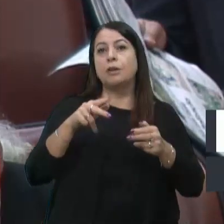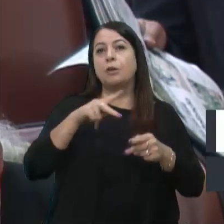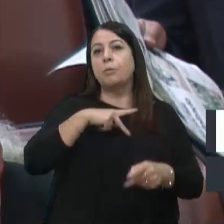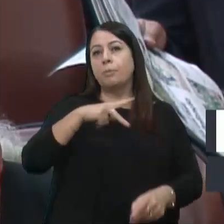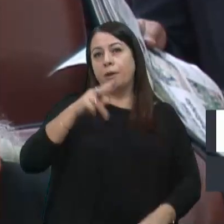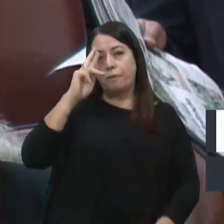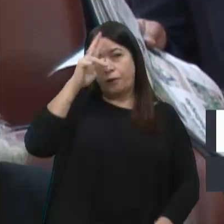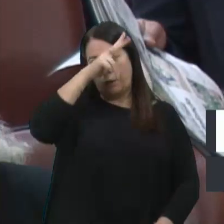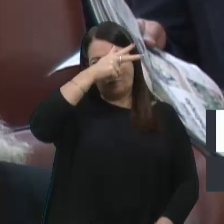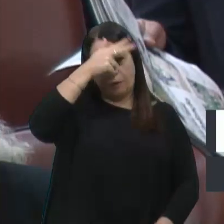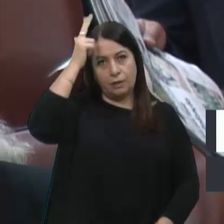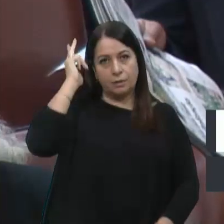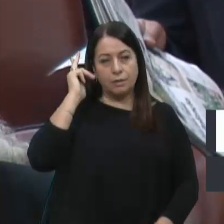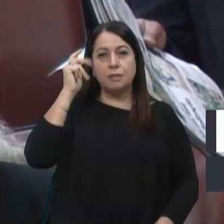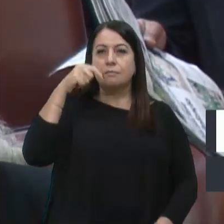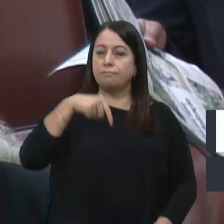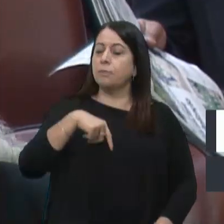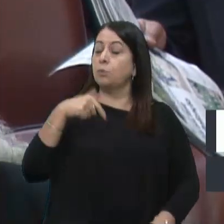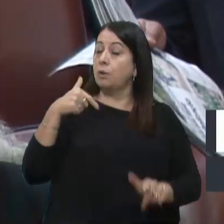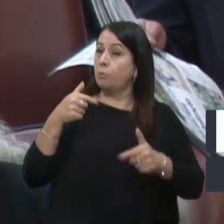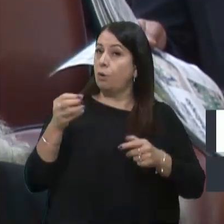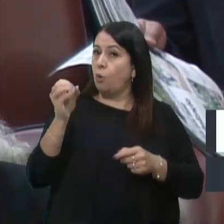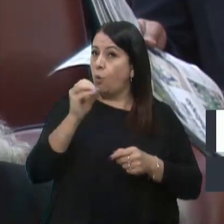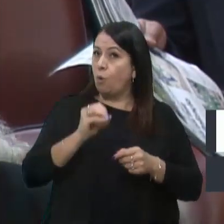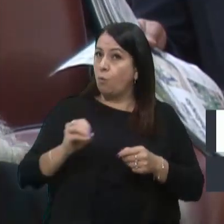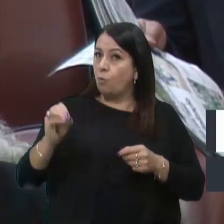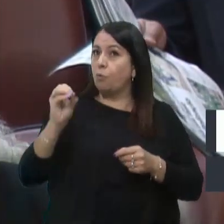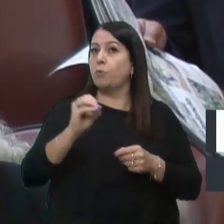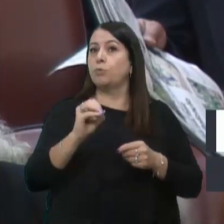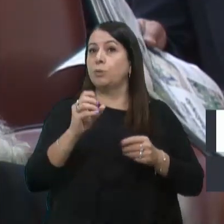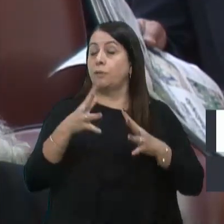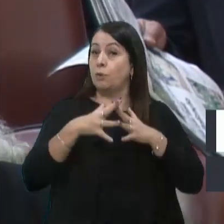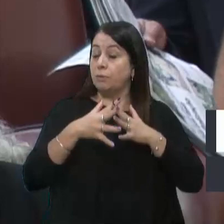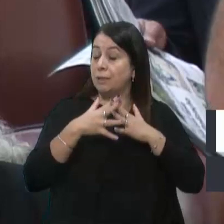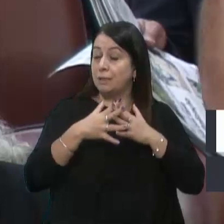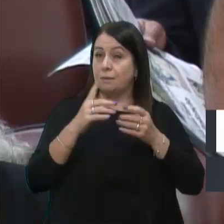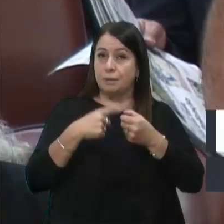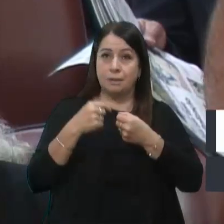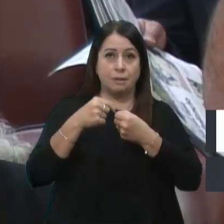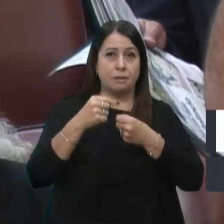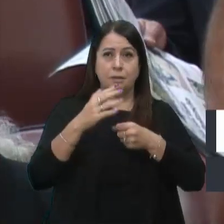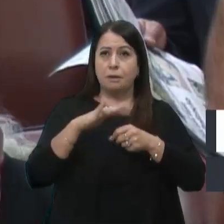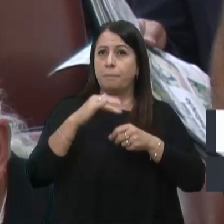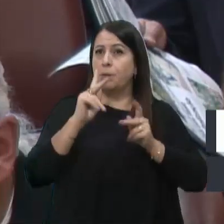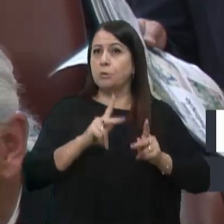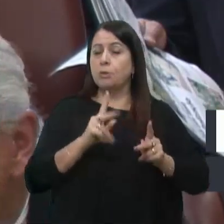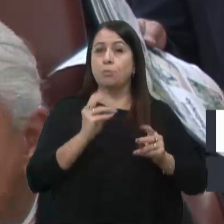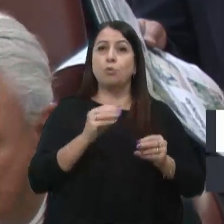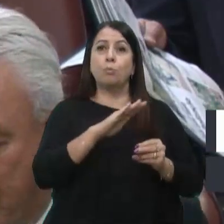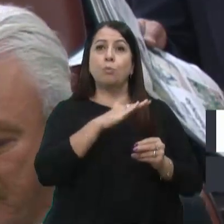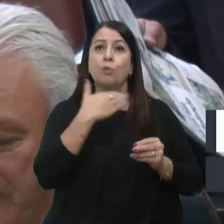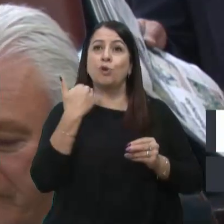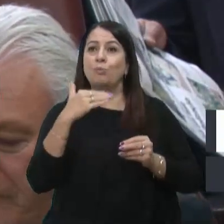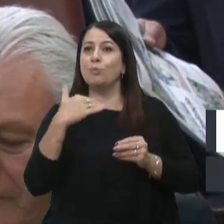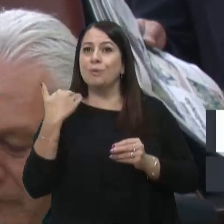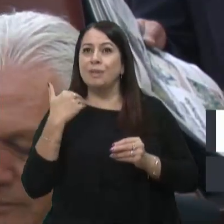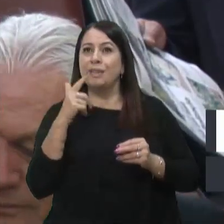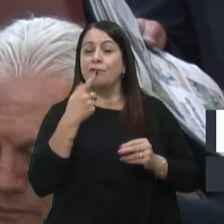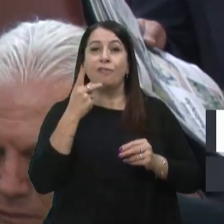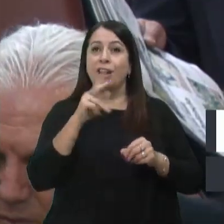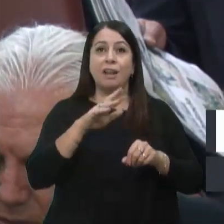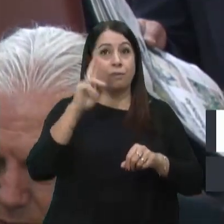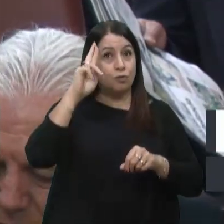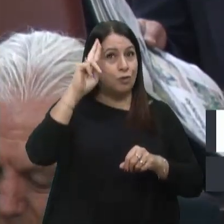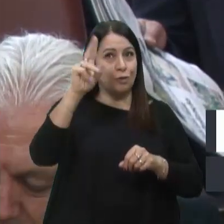trabalho excelente no momento caótico está vendo nossa cidade que senão pessoas mais iriam morrer no momento que não se falava com